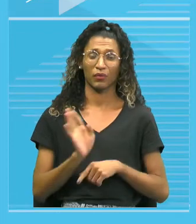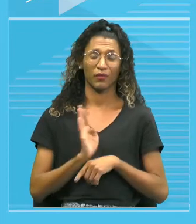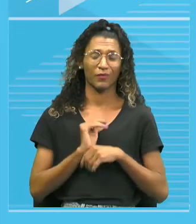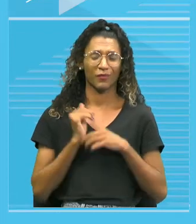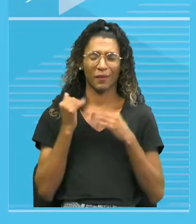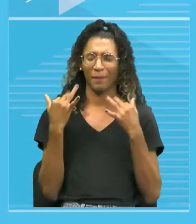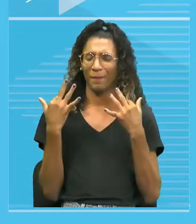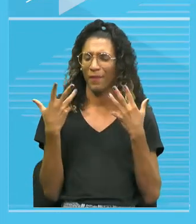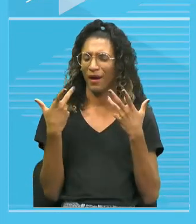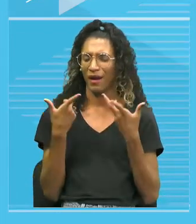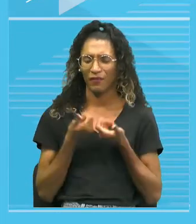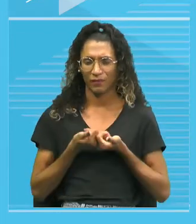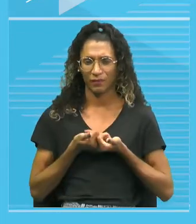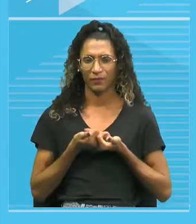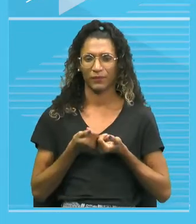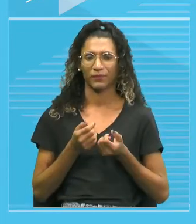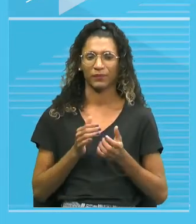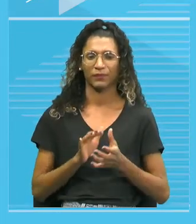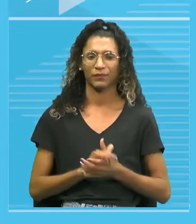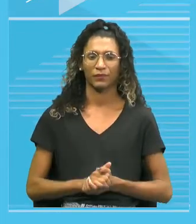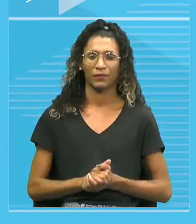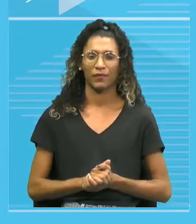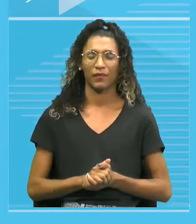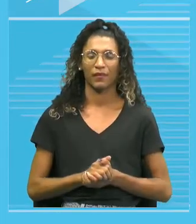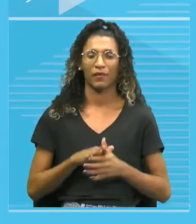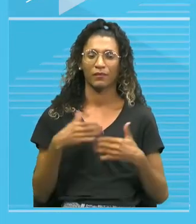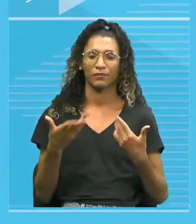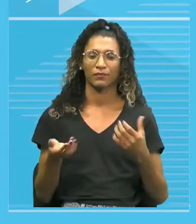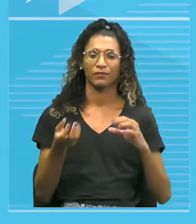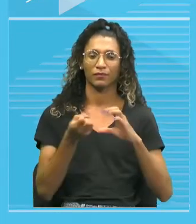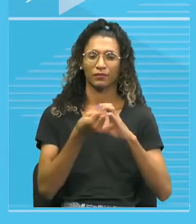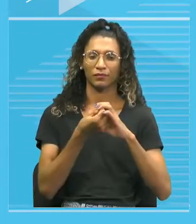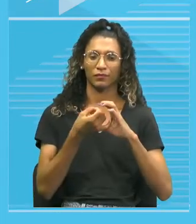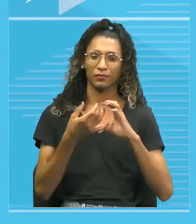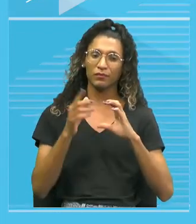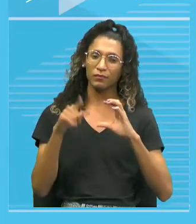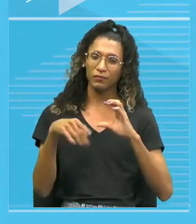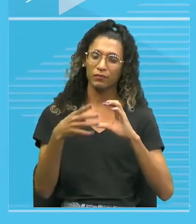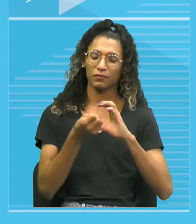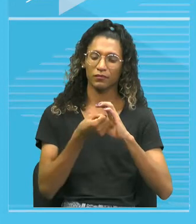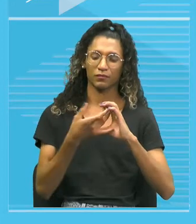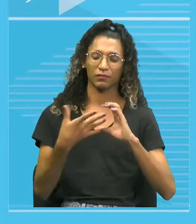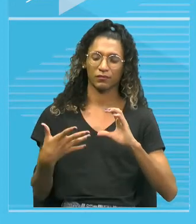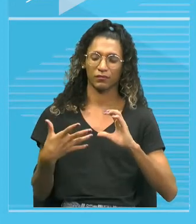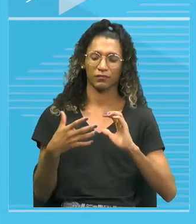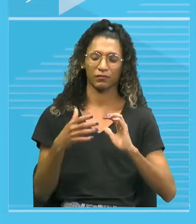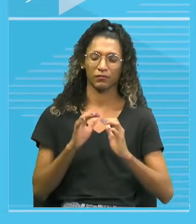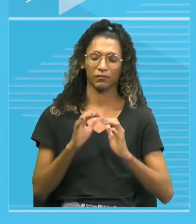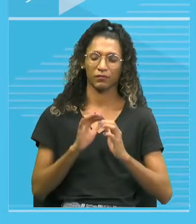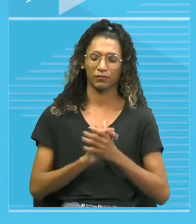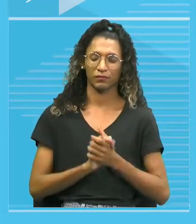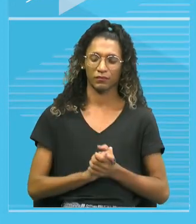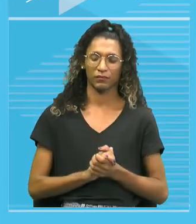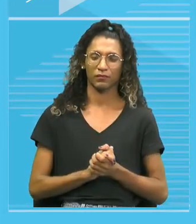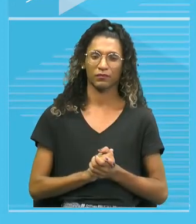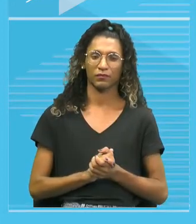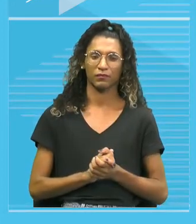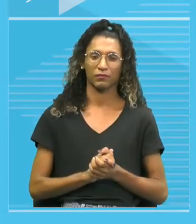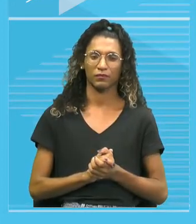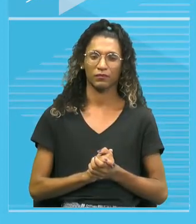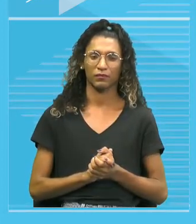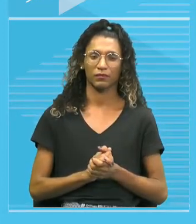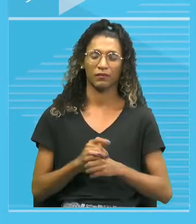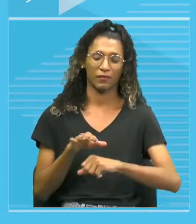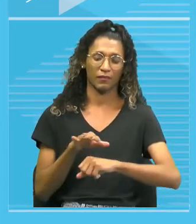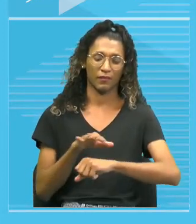maravilhoso, maravilhoso. E aí são características de exposição elevada, não é? A